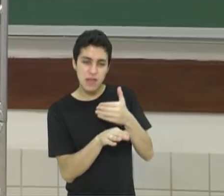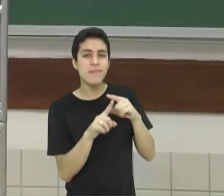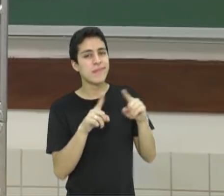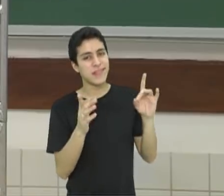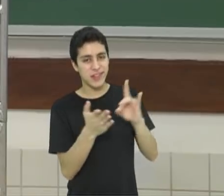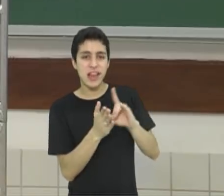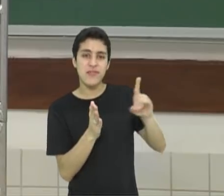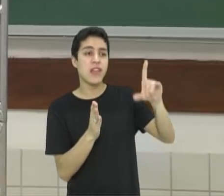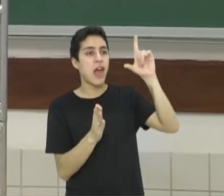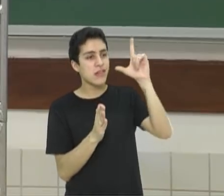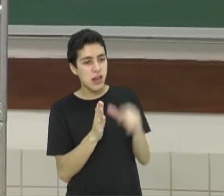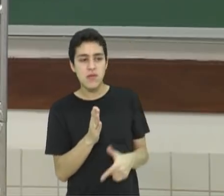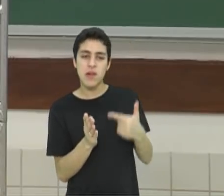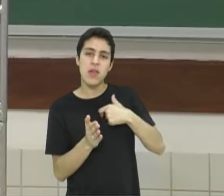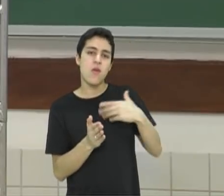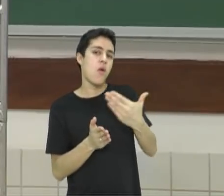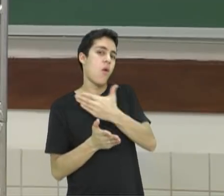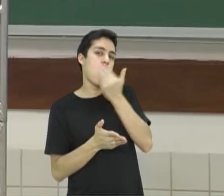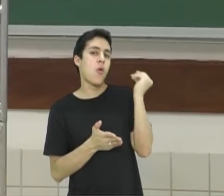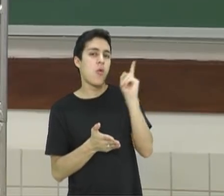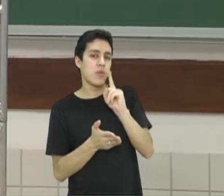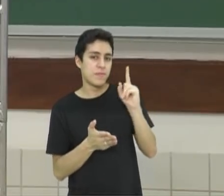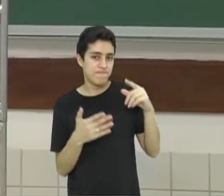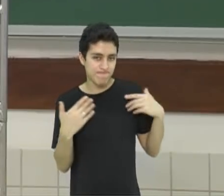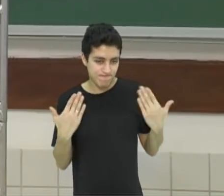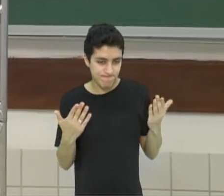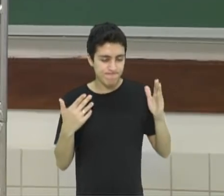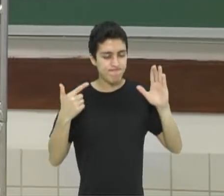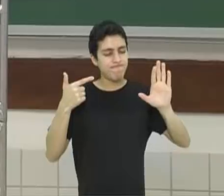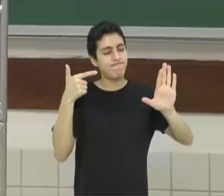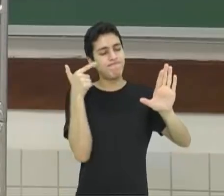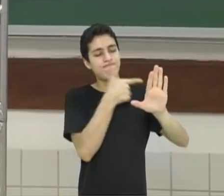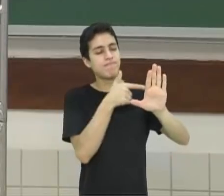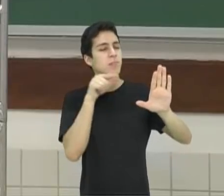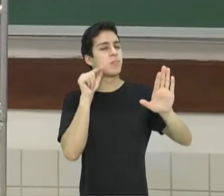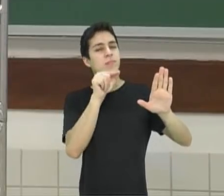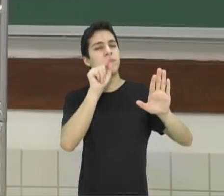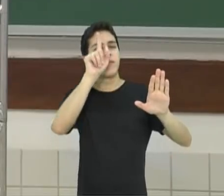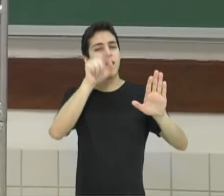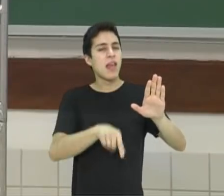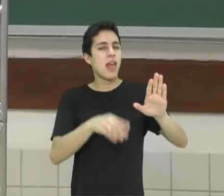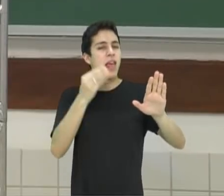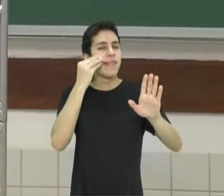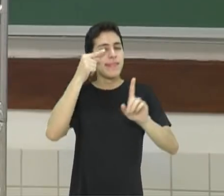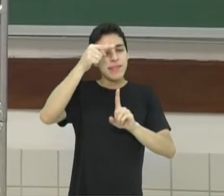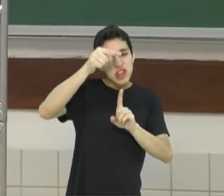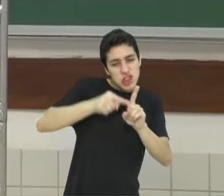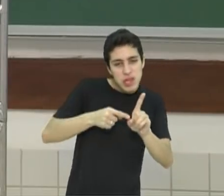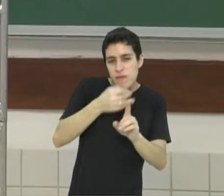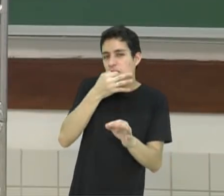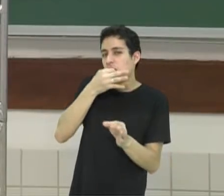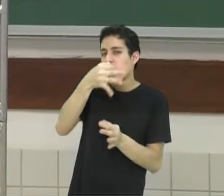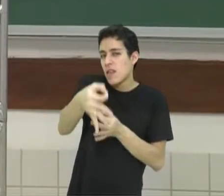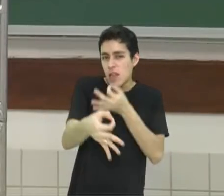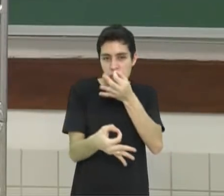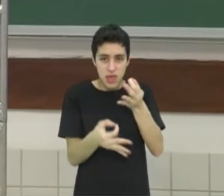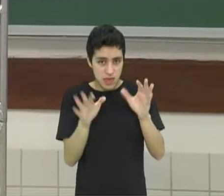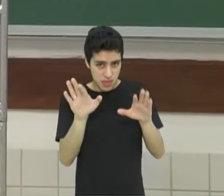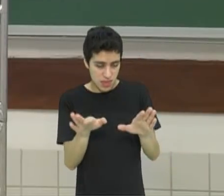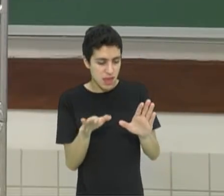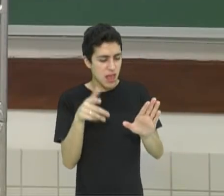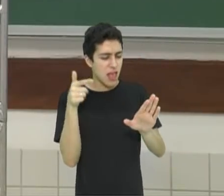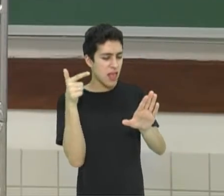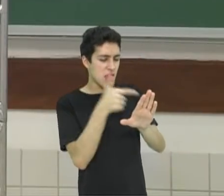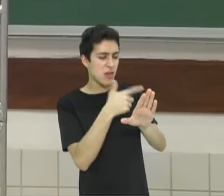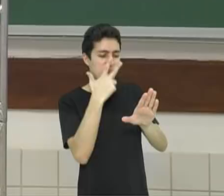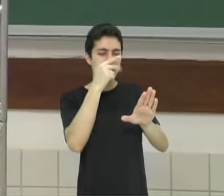Foi isso. Então, a ironia geralmente é colocada para se fazer um tipo de crítica. Eu utilizo a ironia como